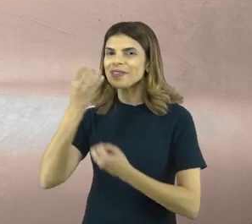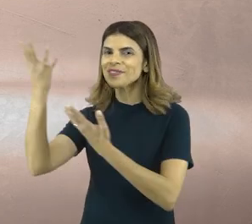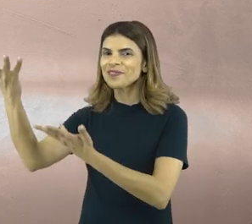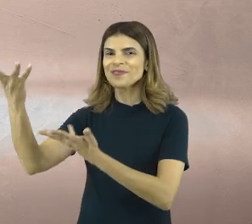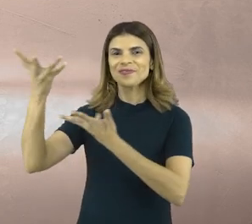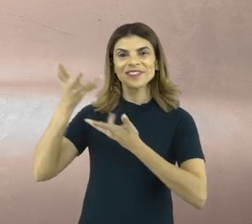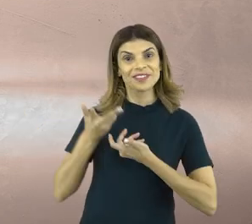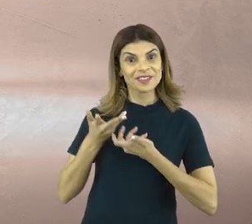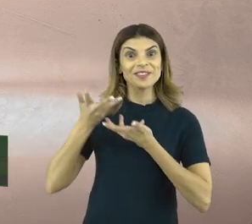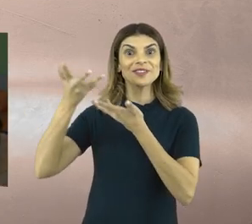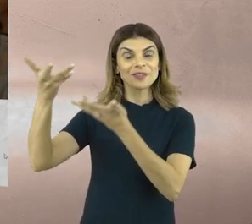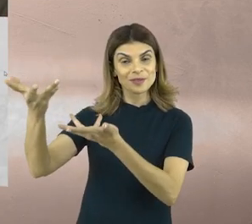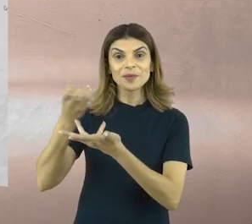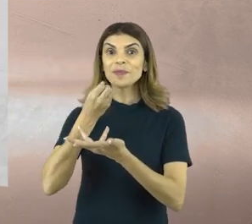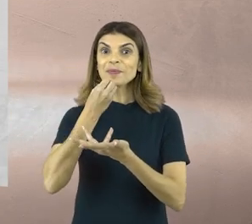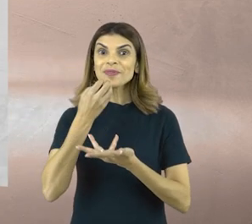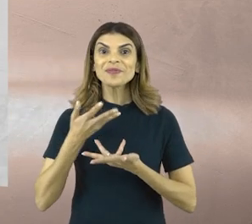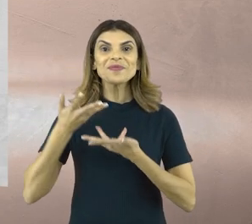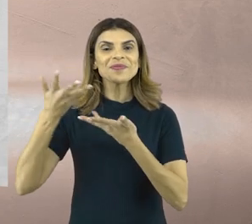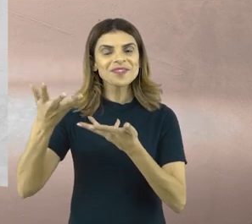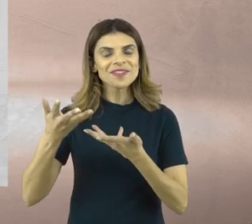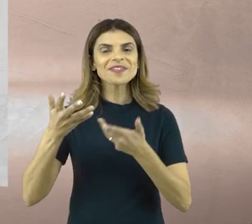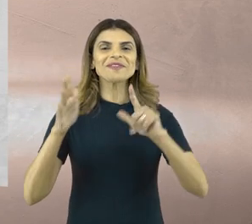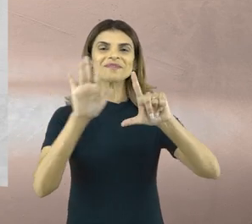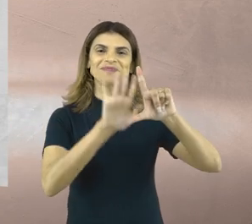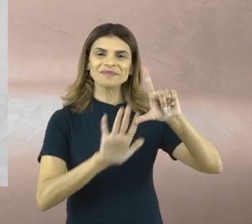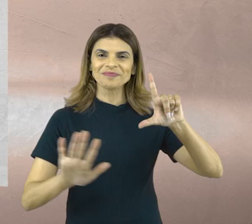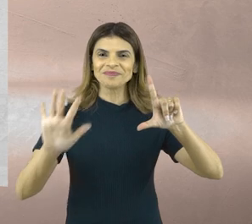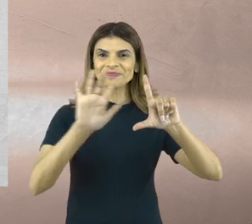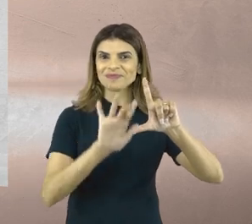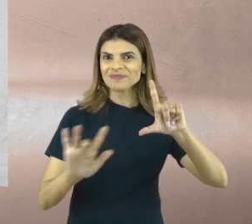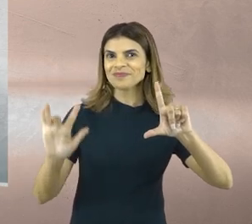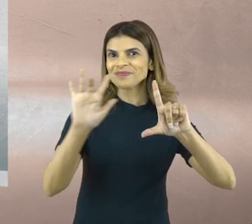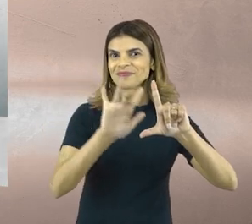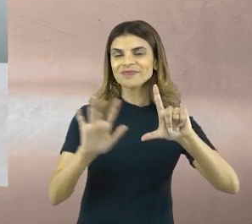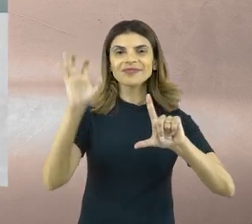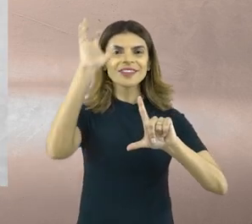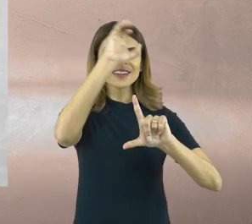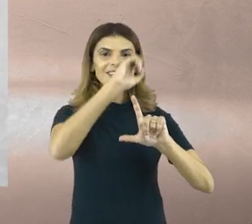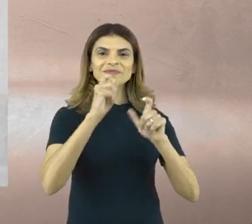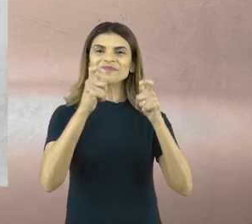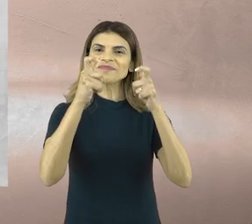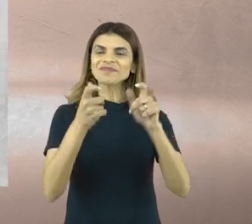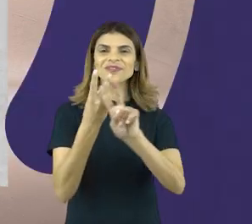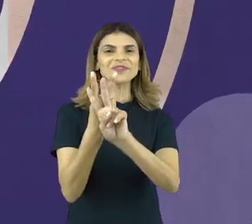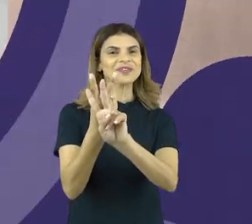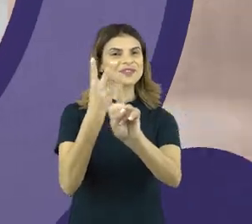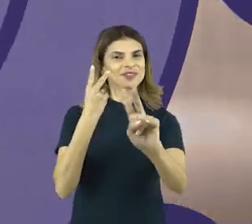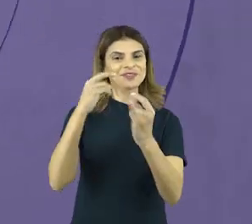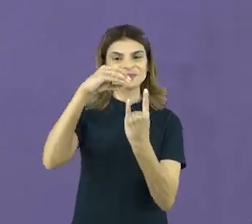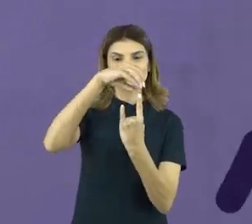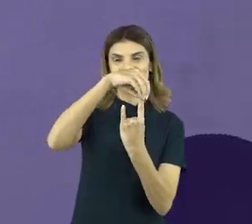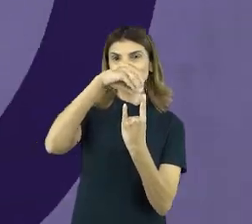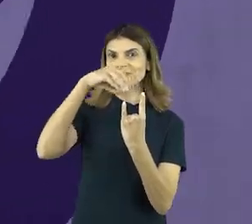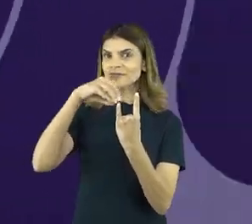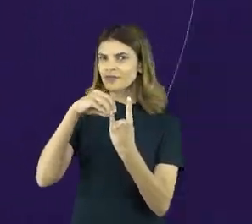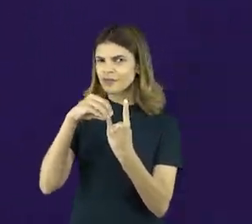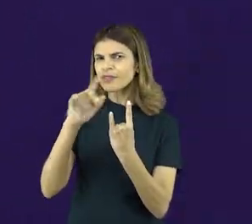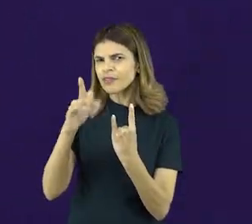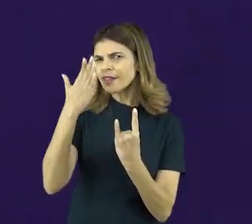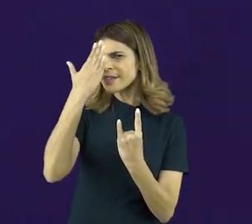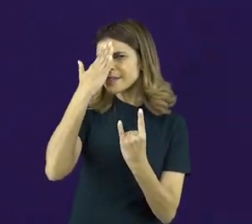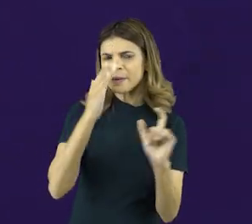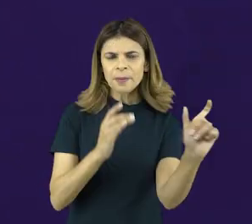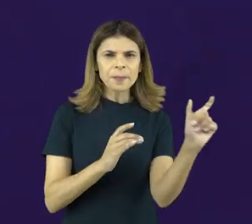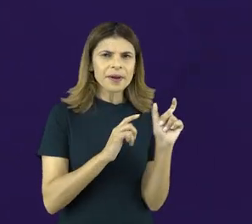Seja bem-vindo! Seja bem-vinda ao ambiente virtual de aprendizagem do campus virtual da Fiocruz. Você já ouviu falar